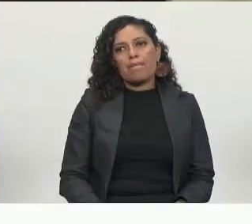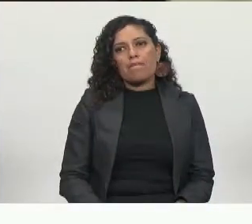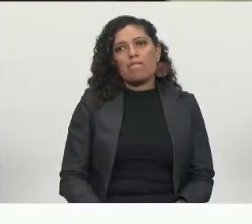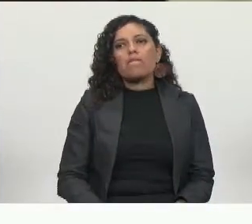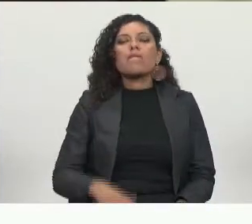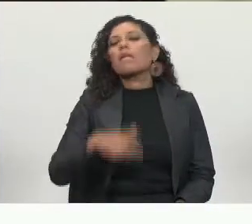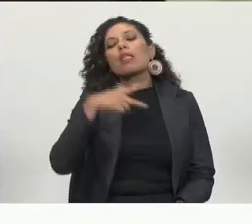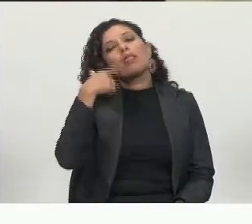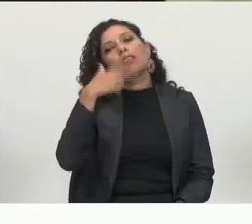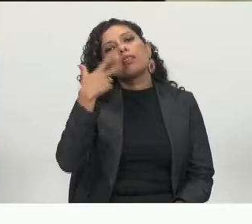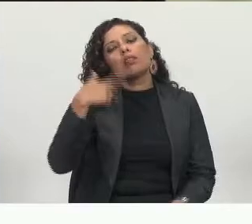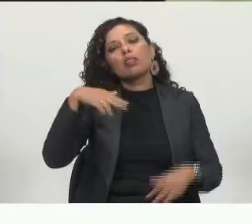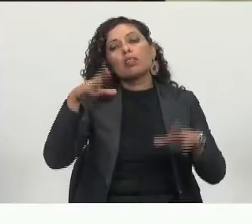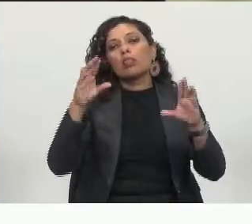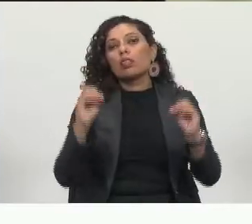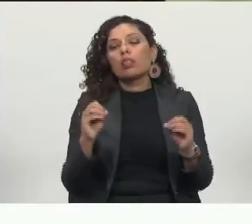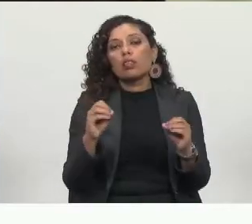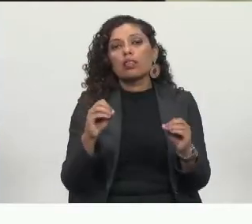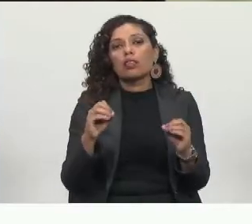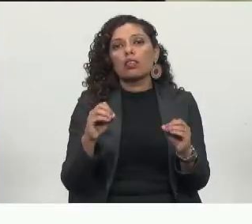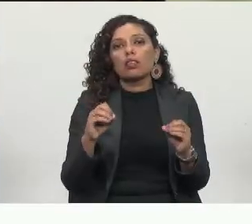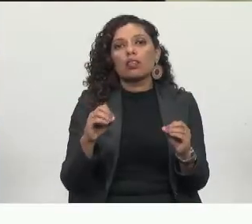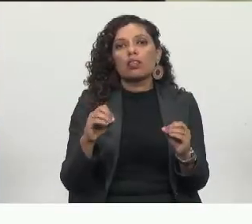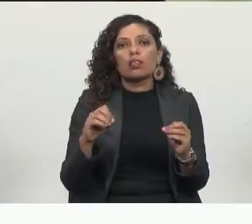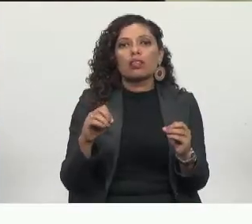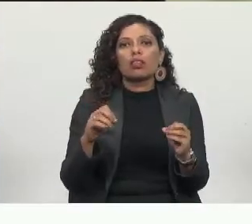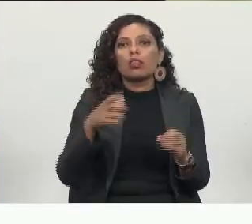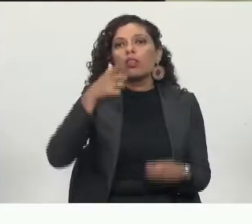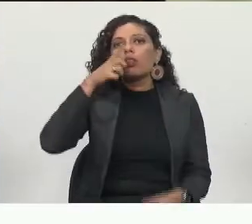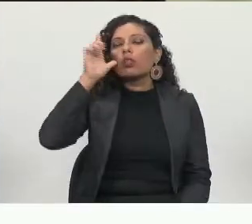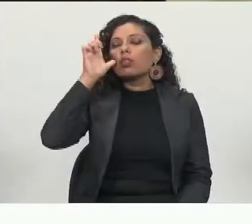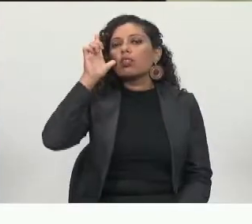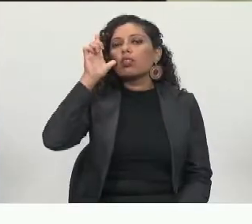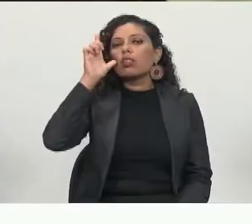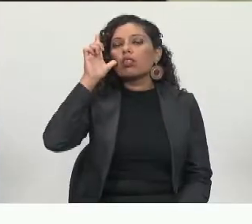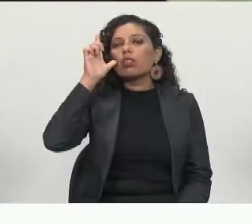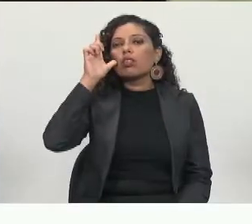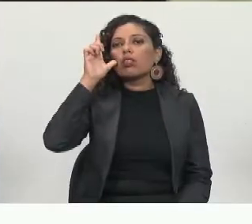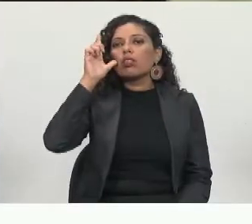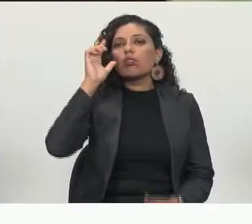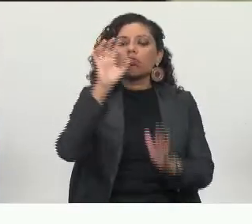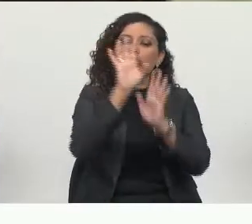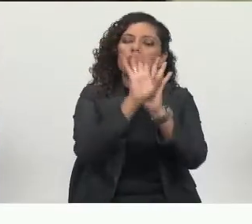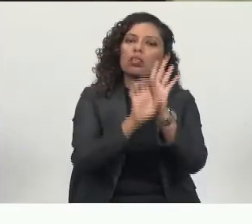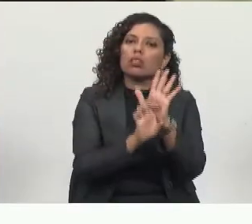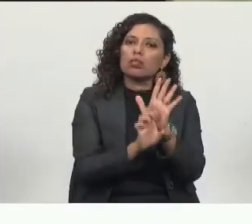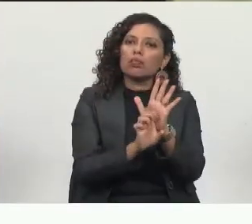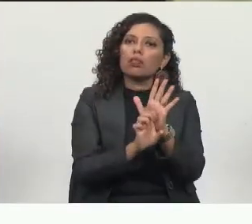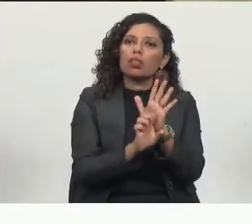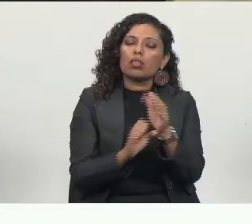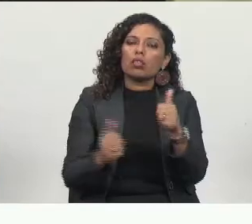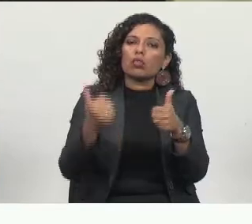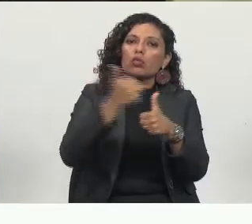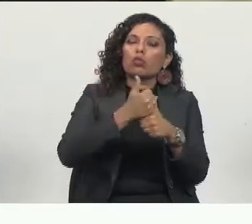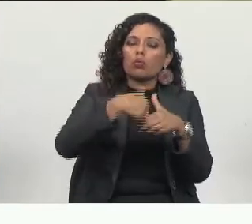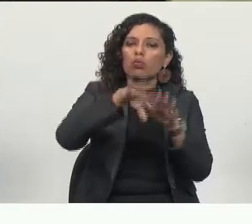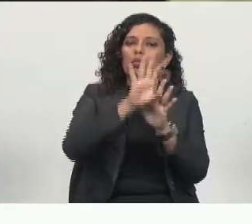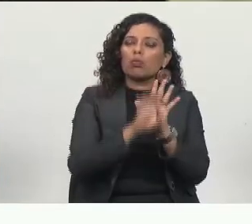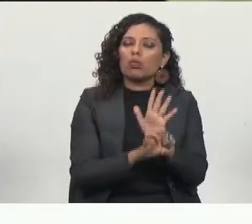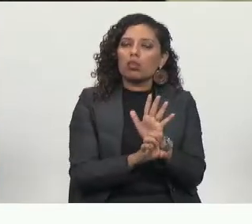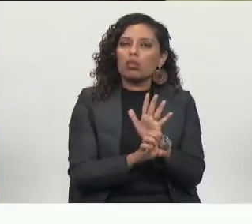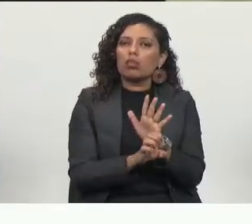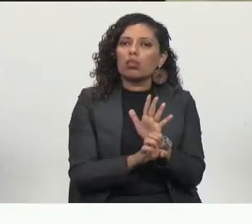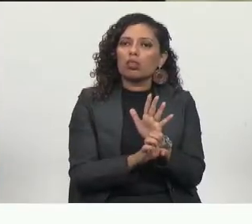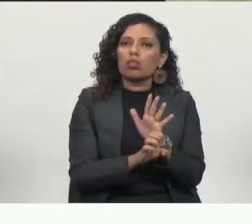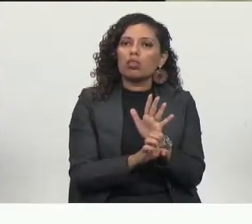Deixando muito claro que ontem essas emendas, na verdade essa subemenda,